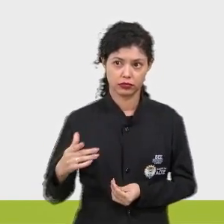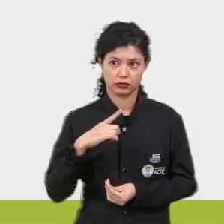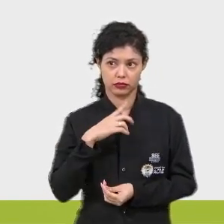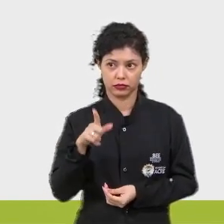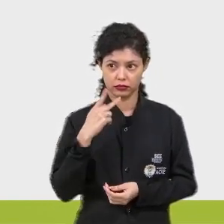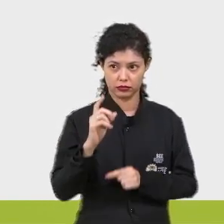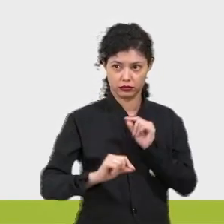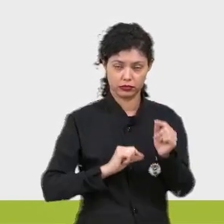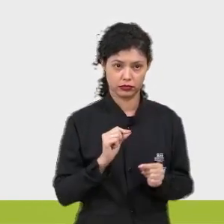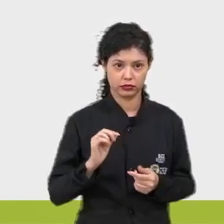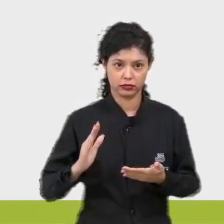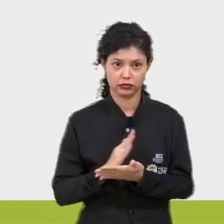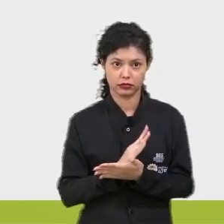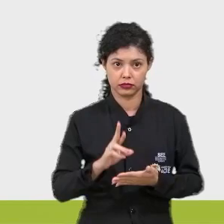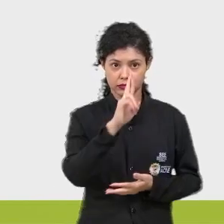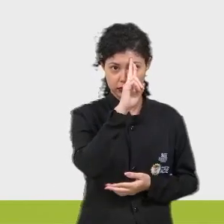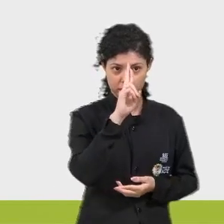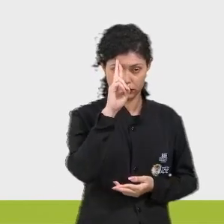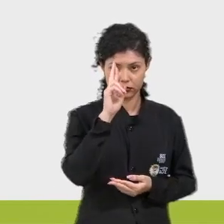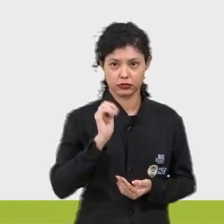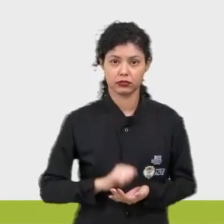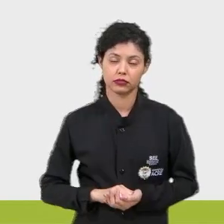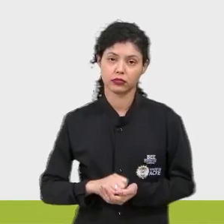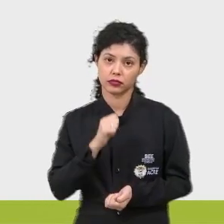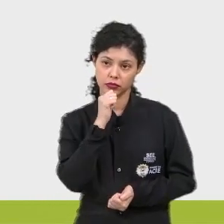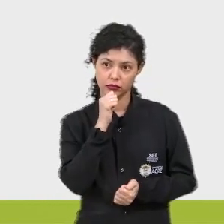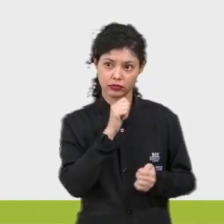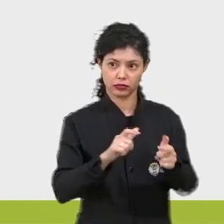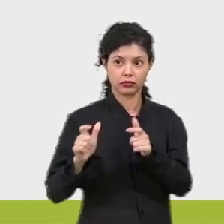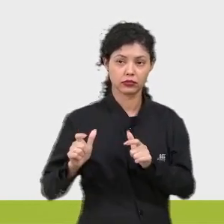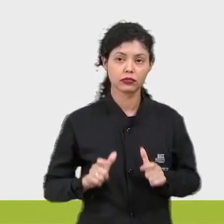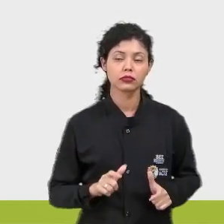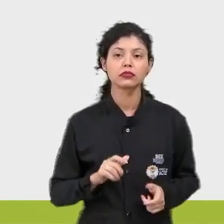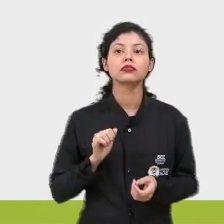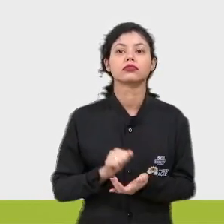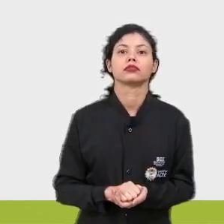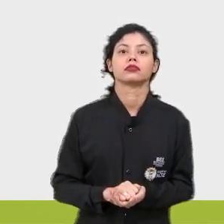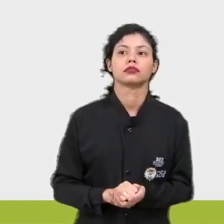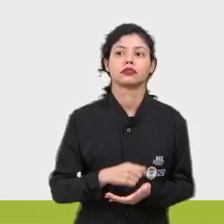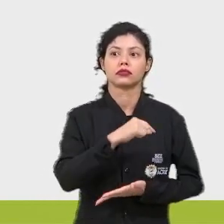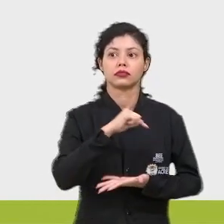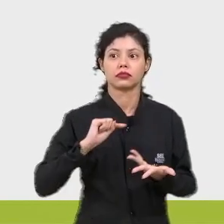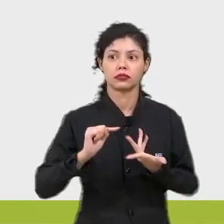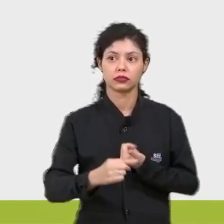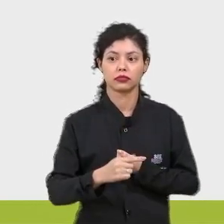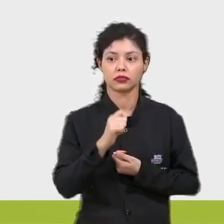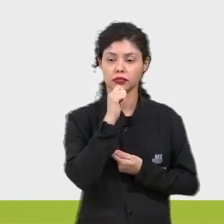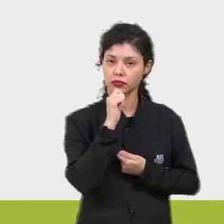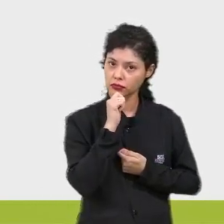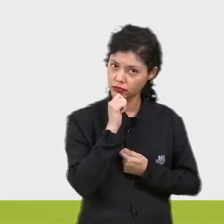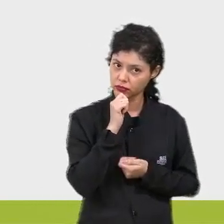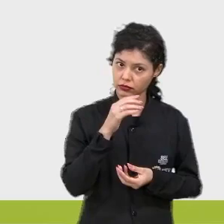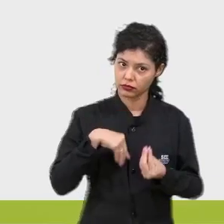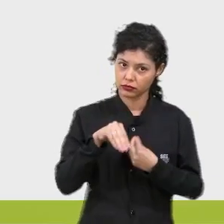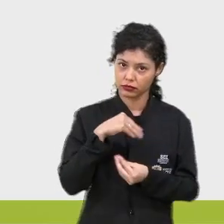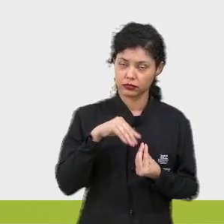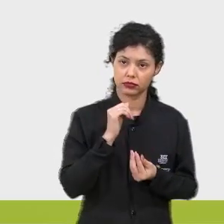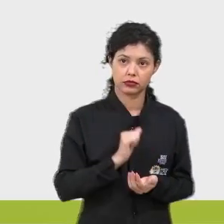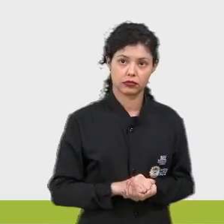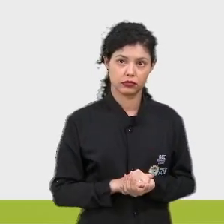uma história, incluindo aí tempo, espaço, nós temos os personagens envolvidos, nós temos aí